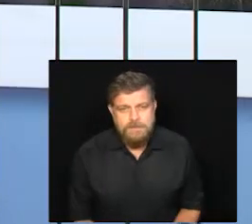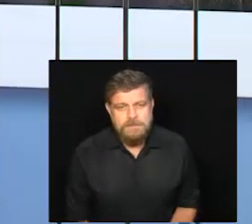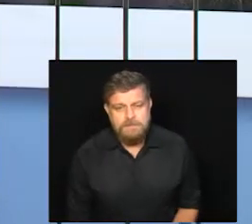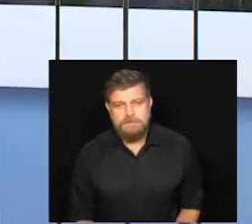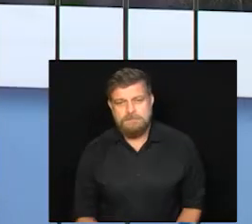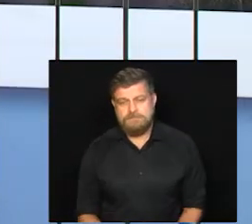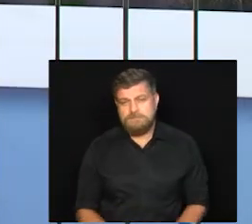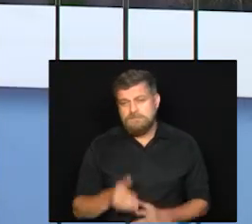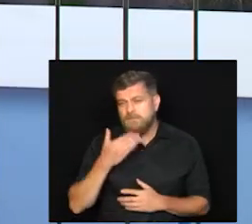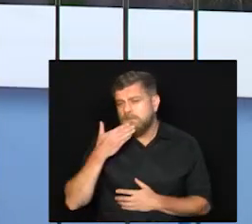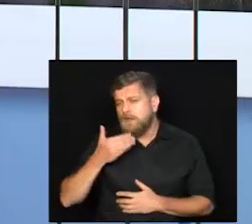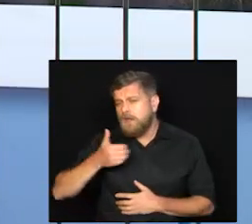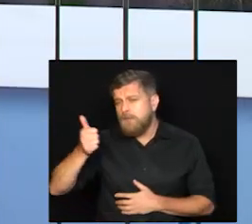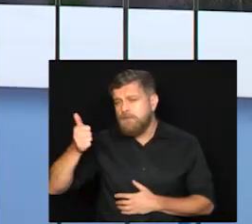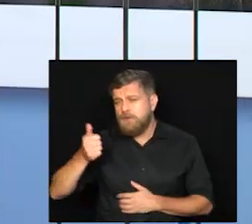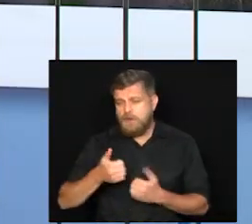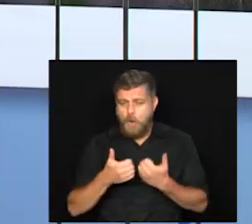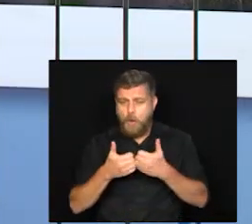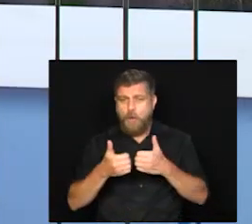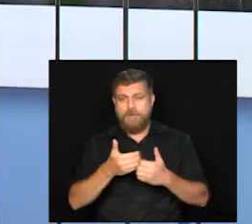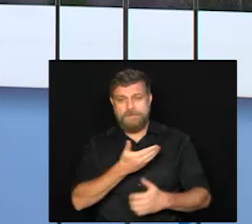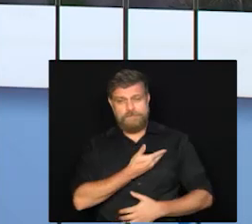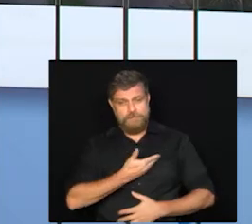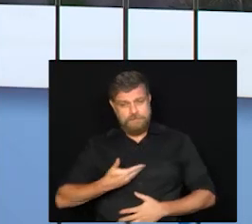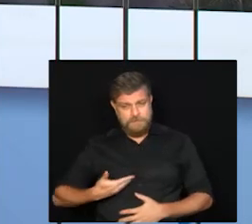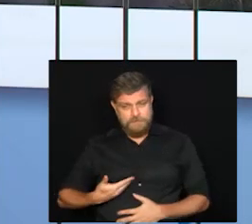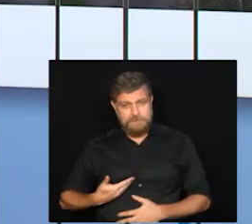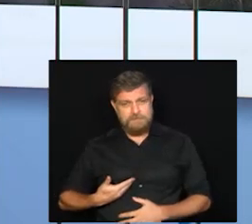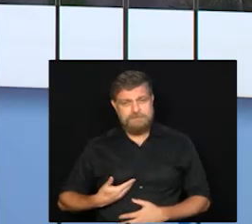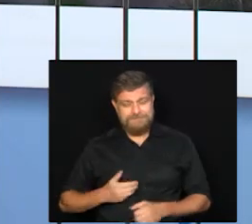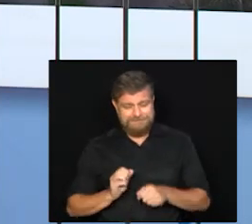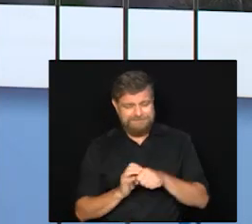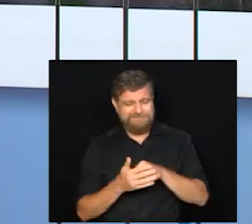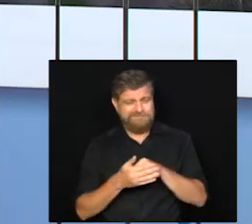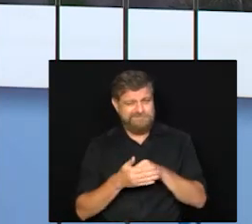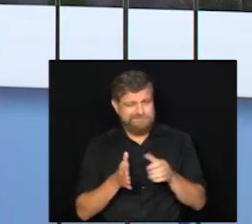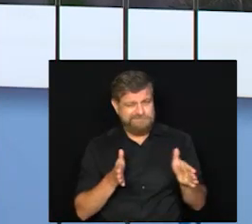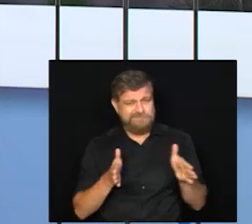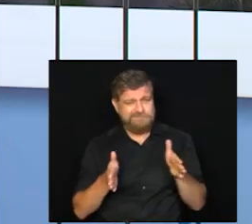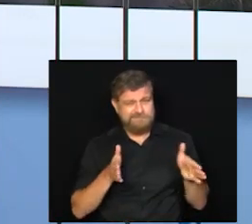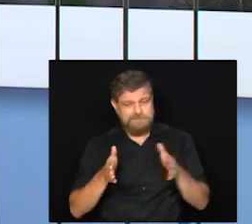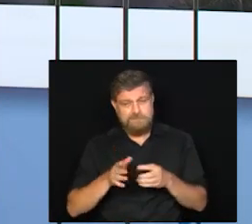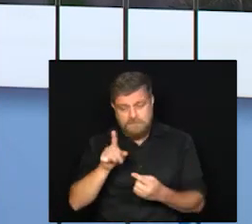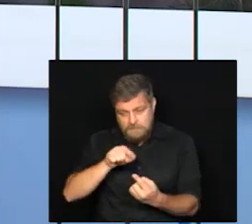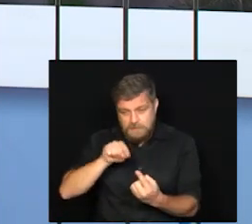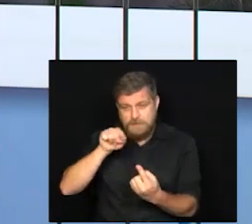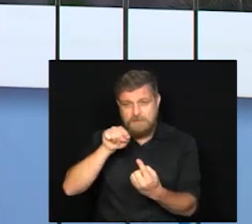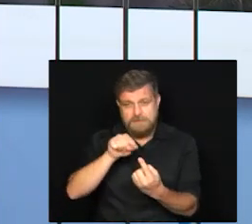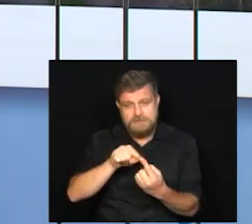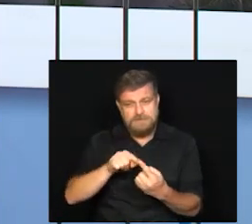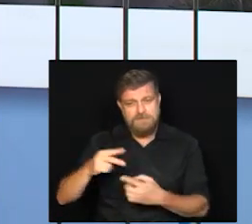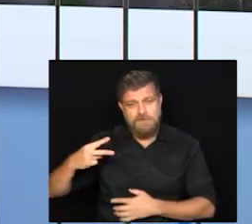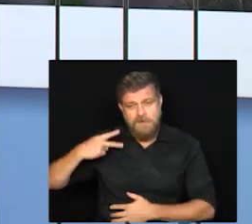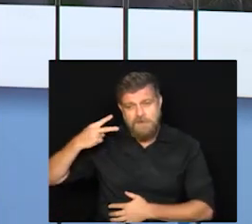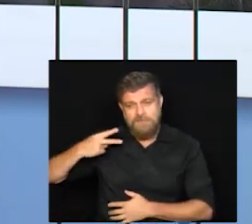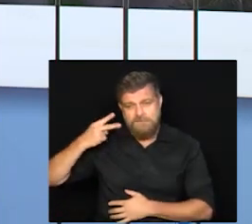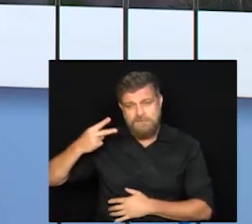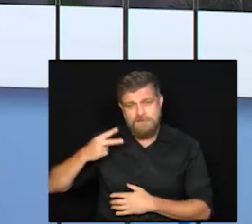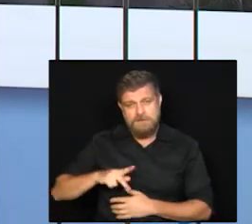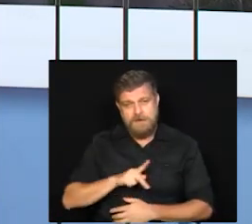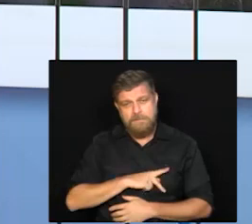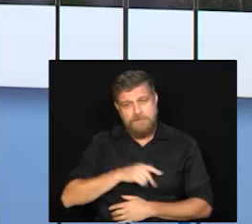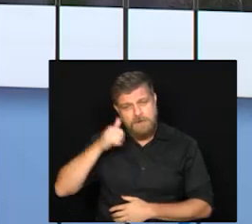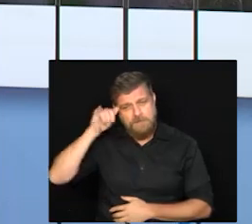E melhorar o transporte público em tempos de pandemia é o objetivo do vereador Paulo